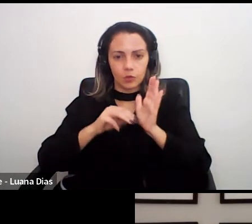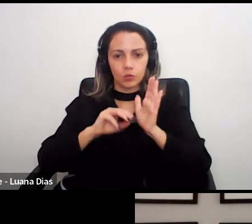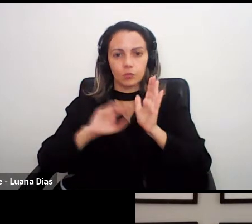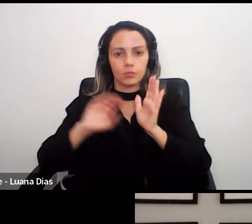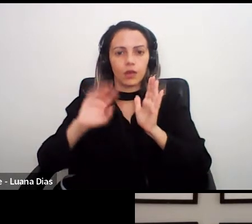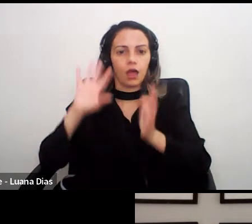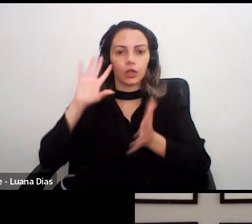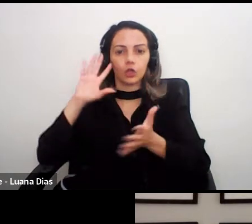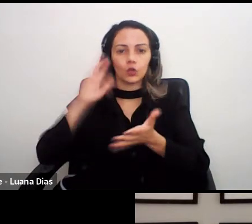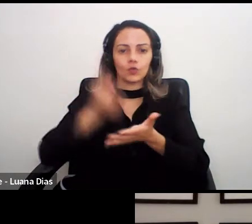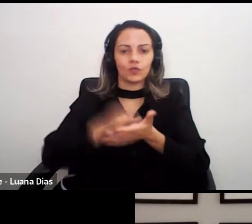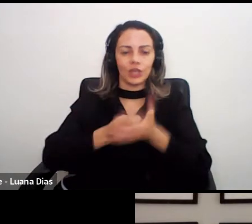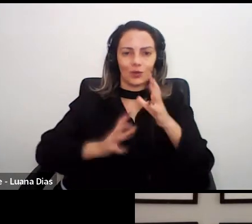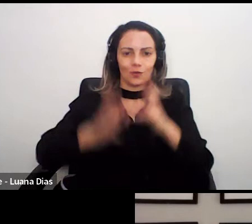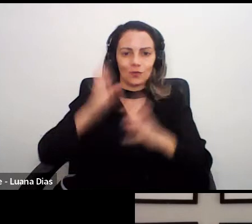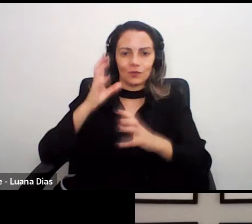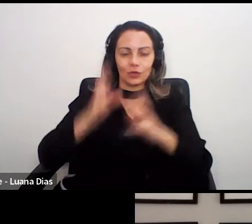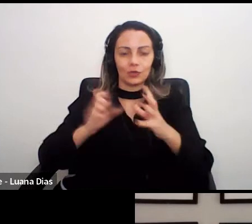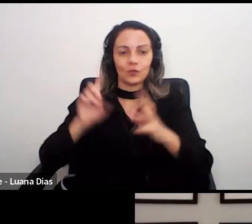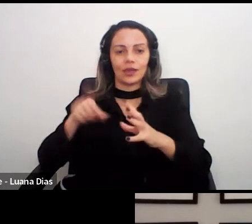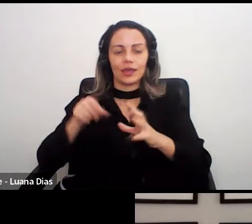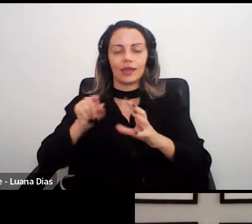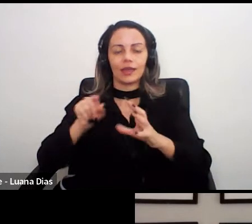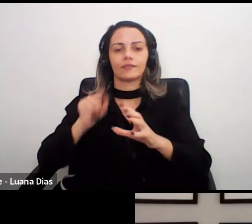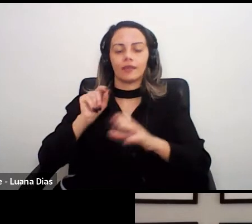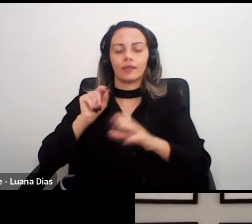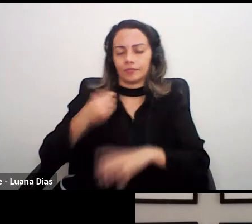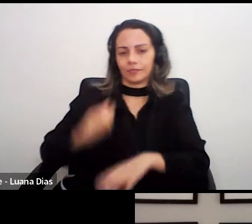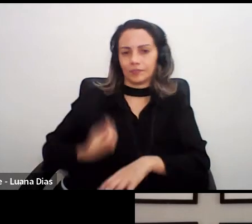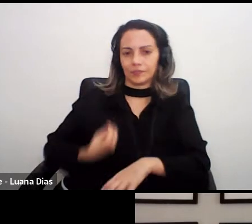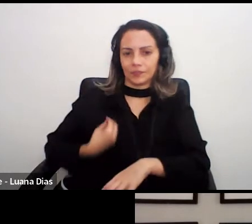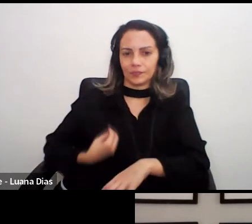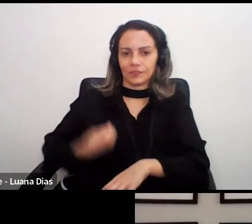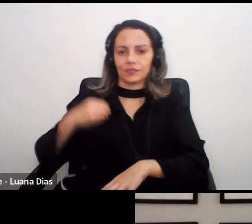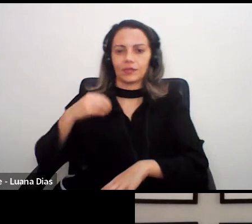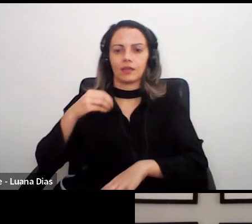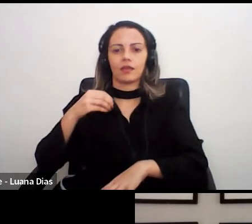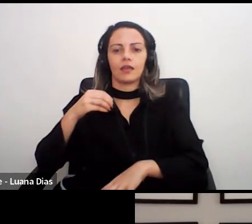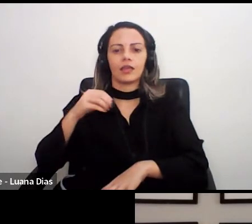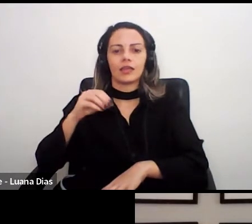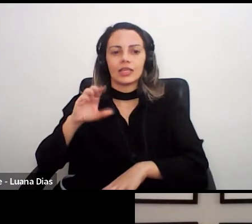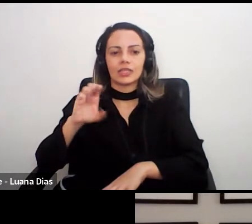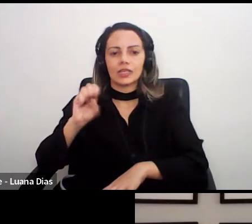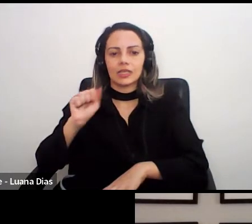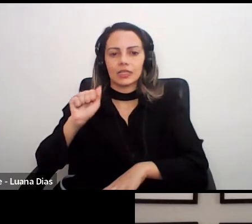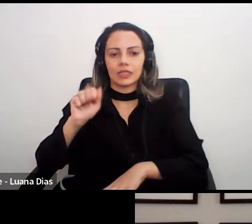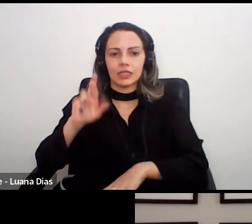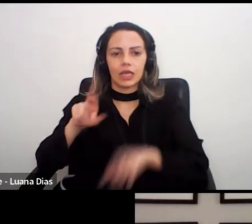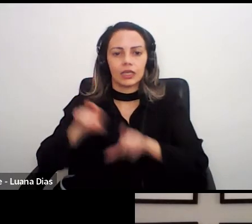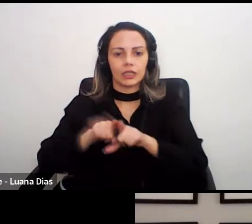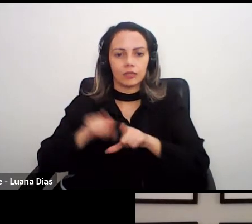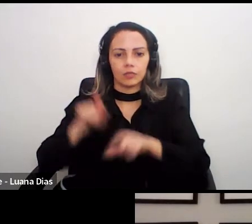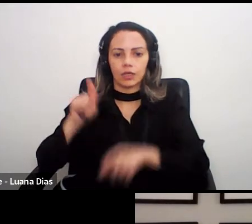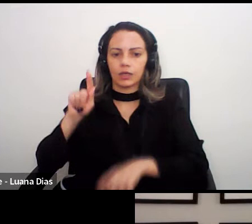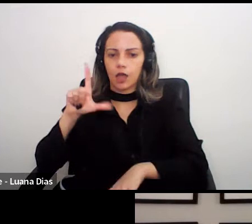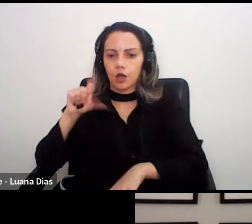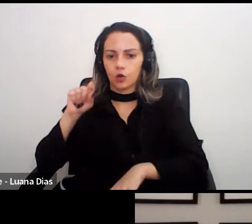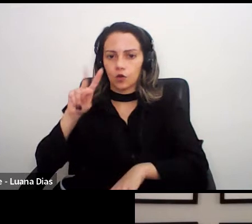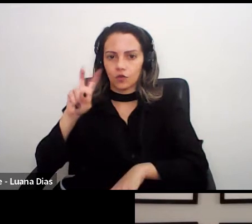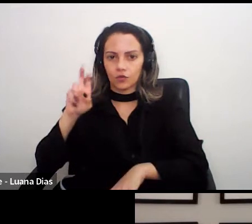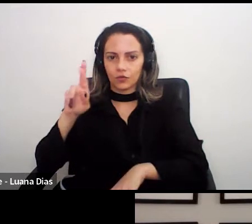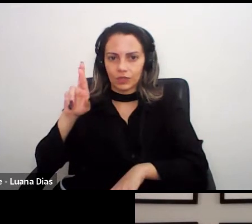que é composto pelo desembargador César Felipe Cury e pelo professor doutor Nilton César da Silva Flores.